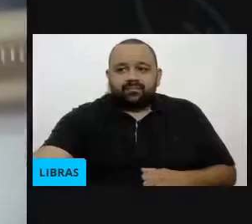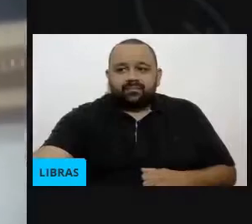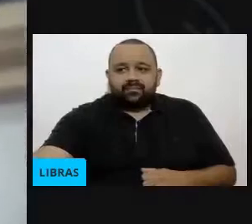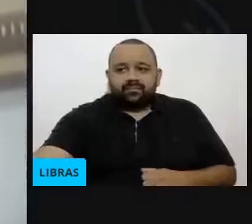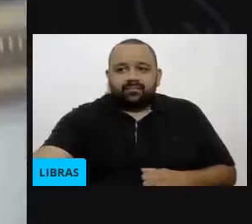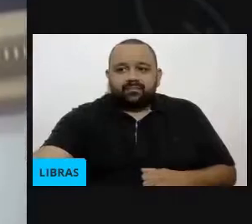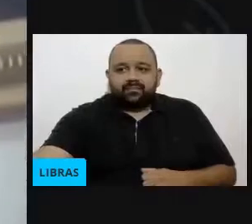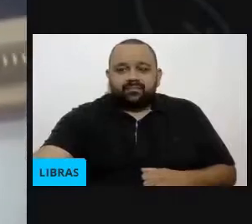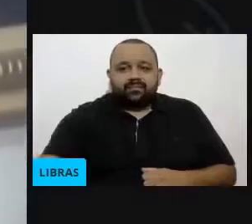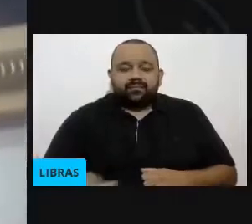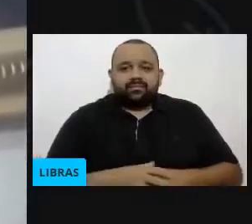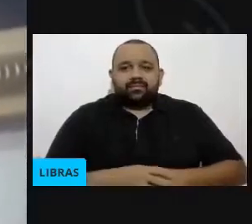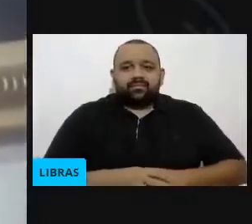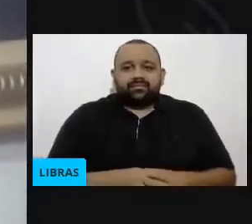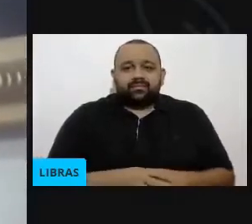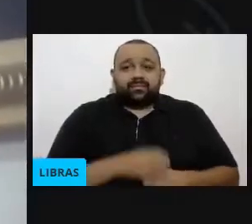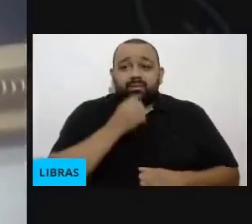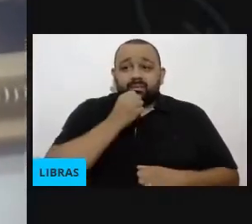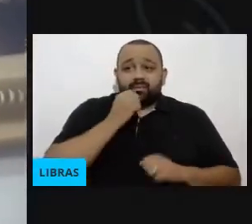Começando nossa live aqui.